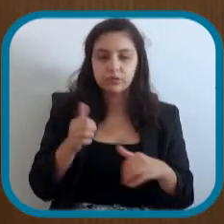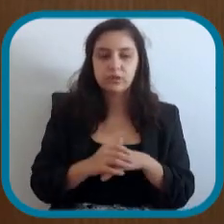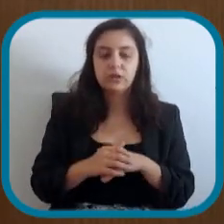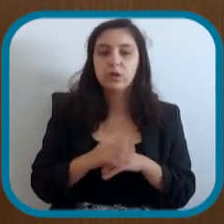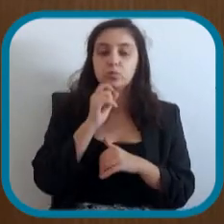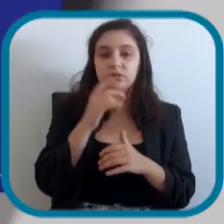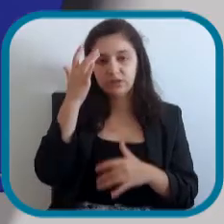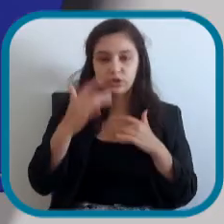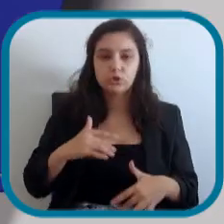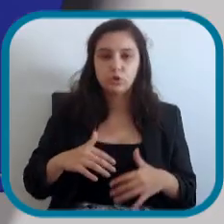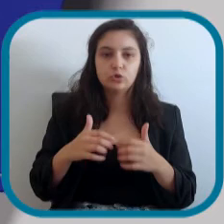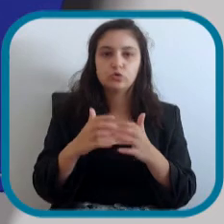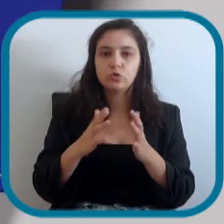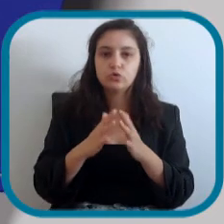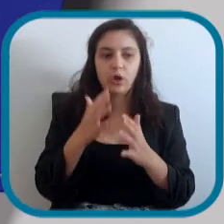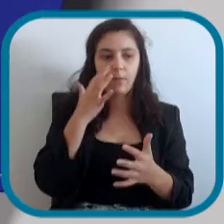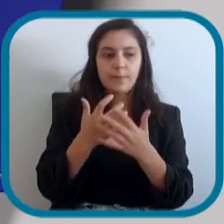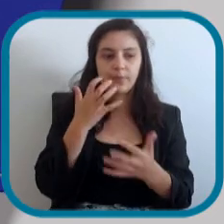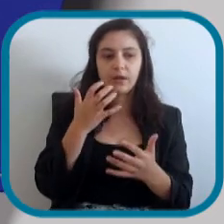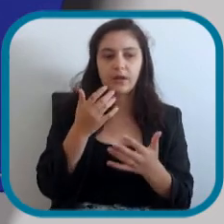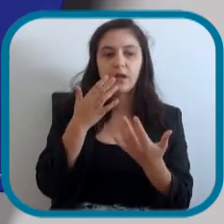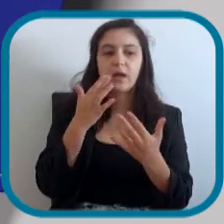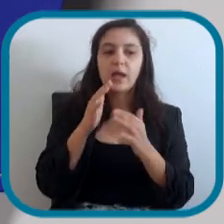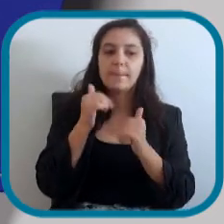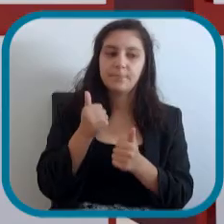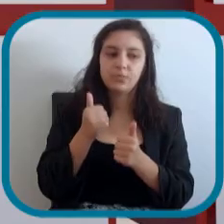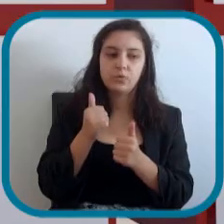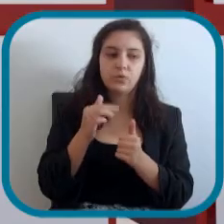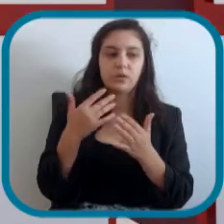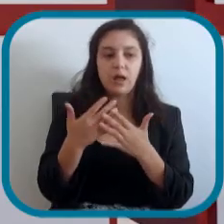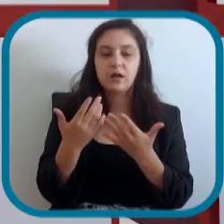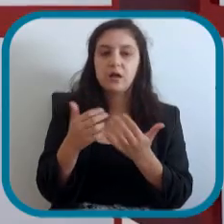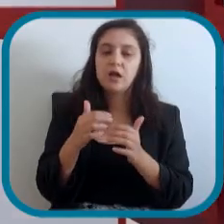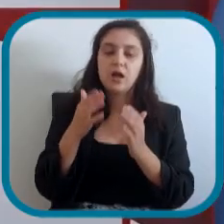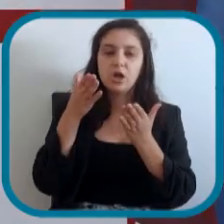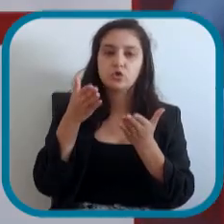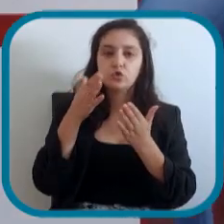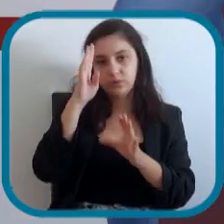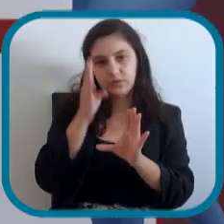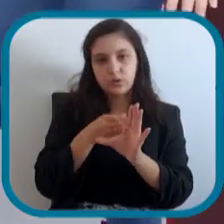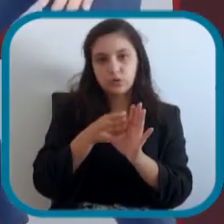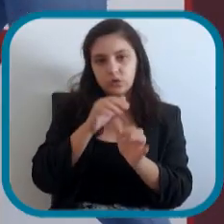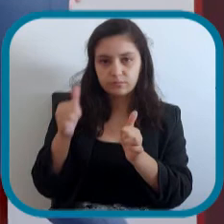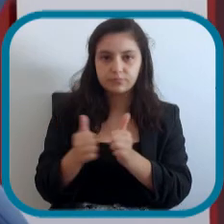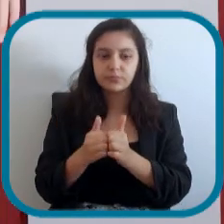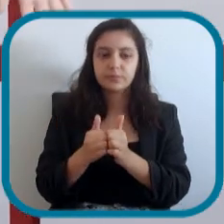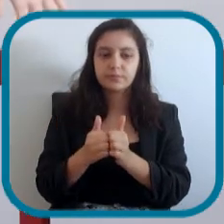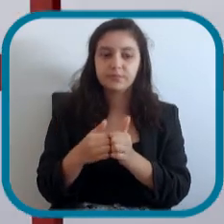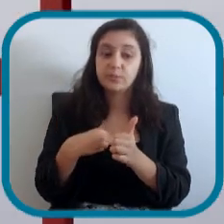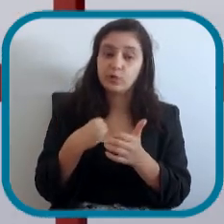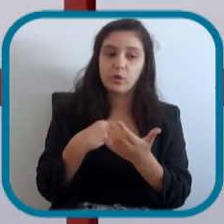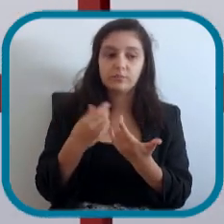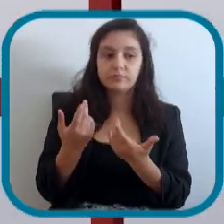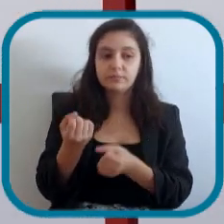de ficar deprimidos. Mesmo que os sintomas não sejam totalmente evidentes, é sempre aconselhável procurar ajuda